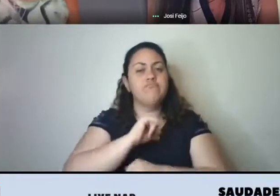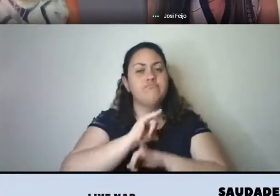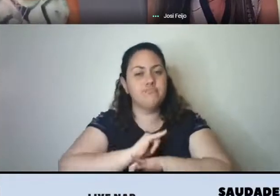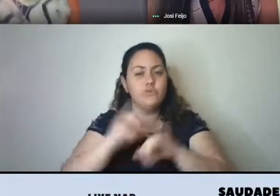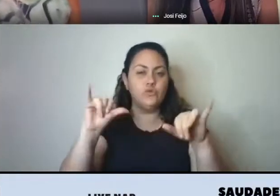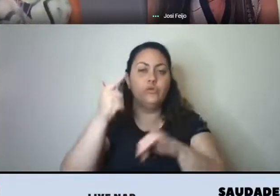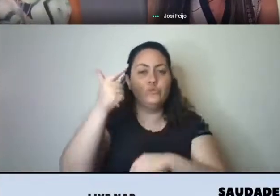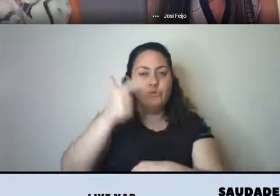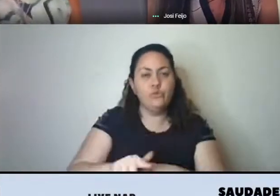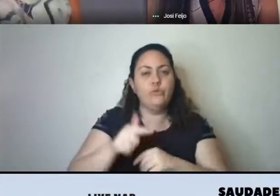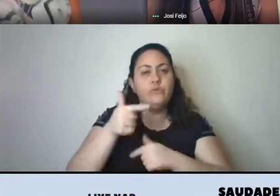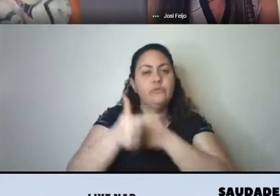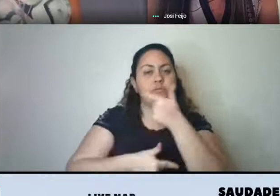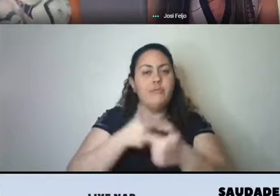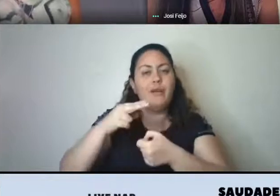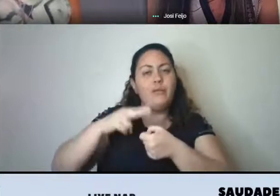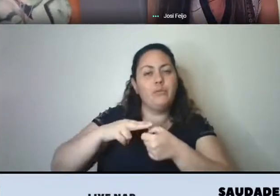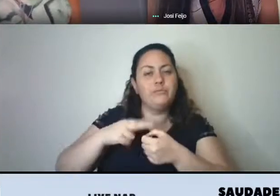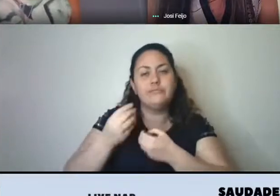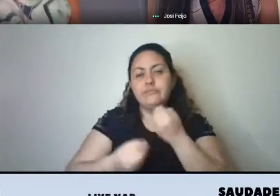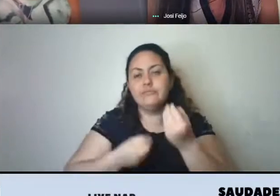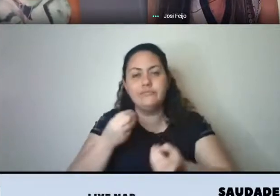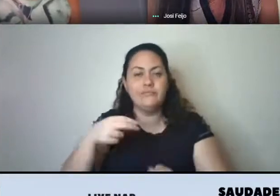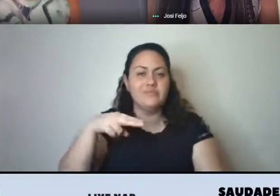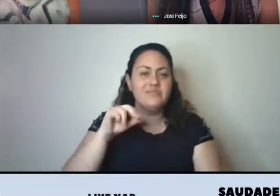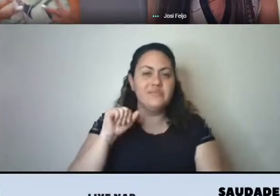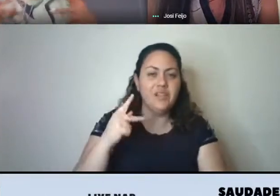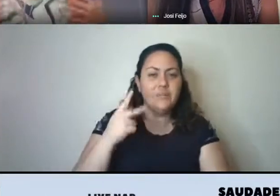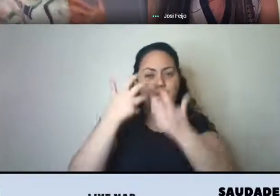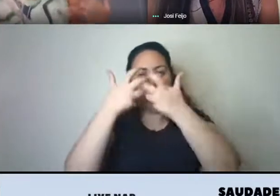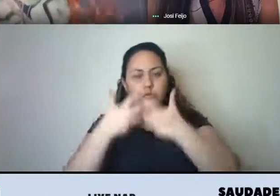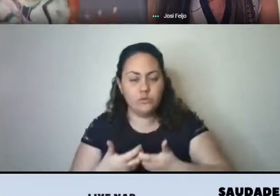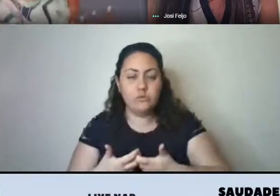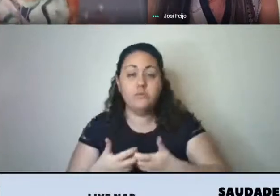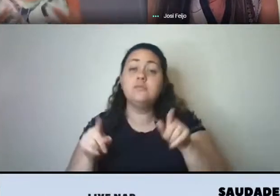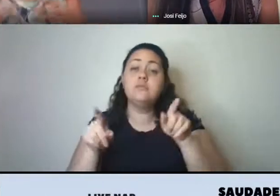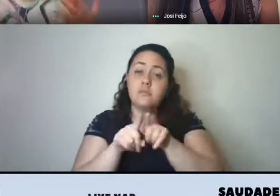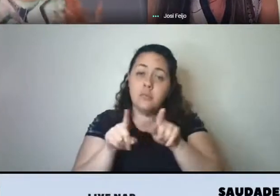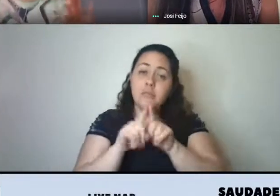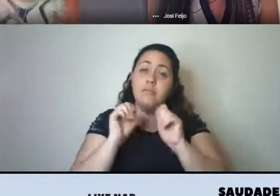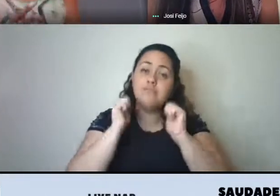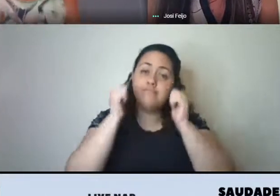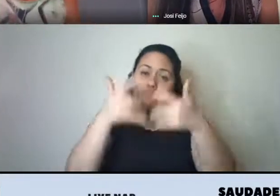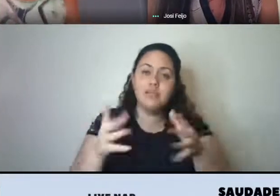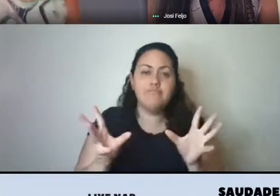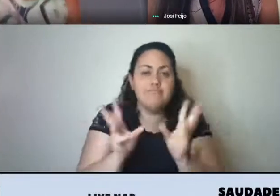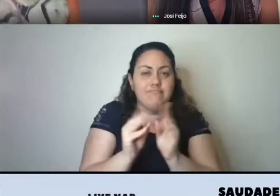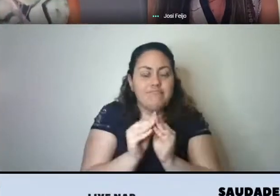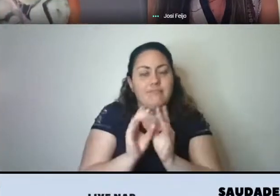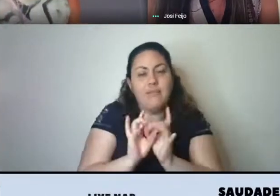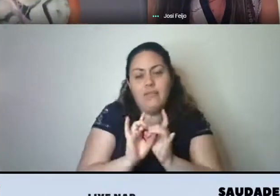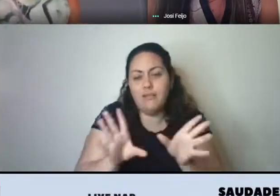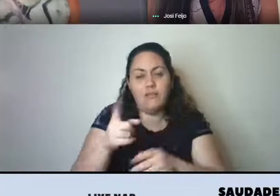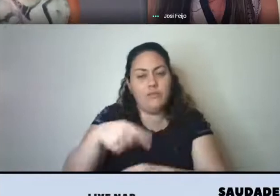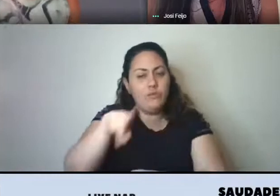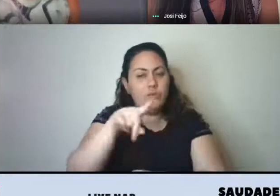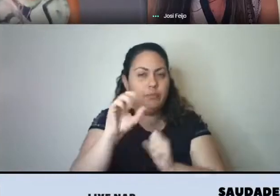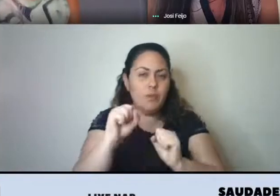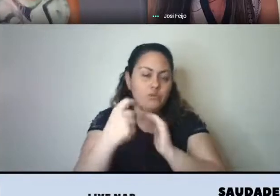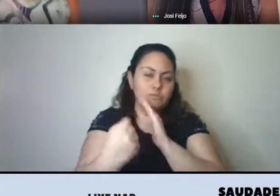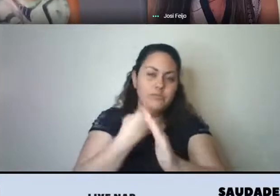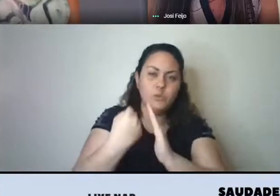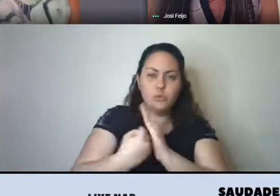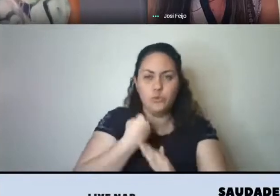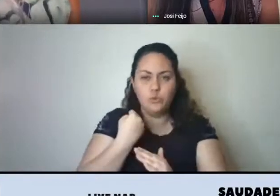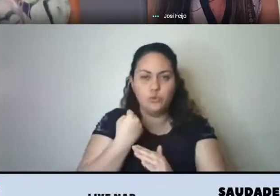trabalho da NAP, mas também falar um pouquinho para vocês, ou falar um pouquinho com vocês, né, fiquem à vontade para irem nos fazendo